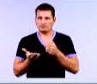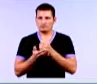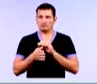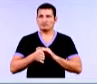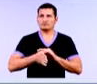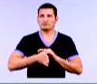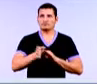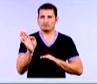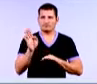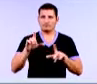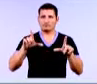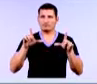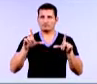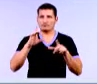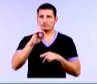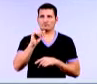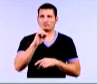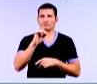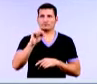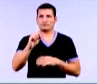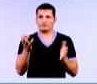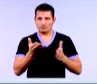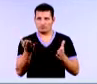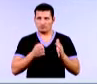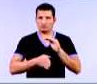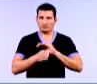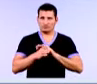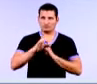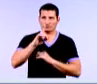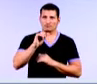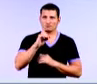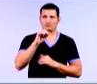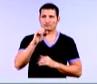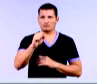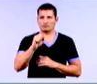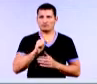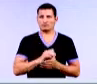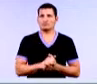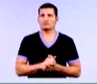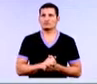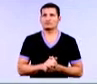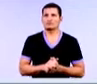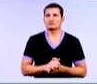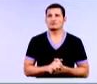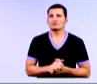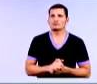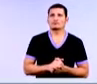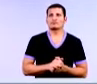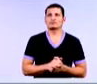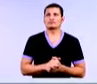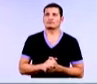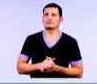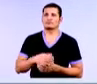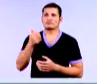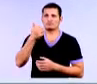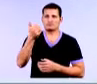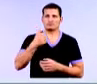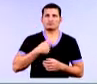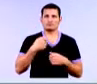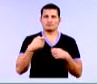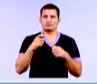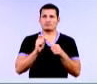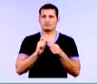vamos entrar no programa de entrada de dados. Olha lá, em vez de escrever, vamos lá. Primeira coisa que eu tenho que